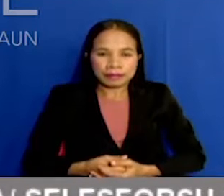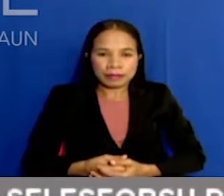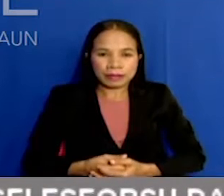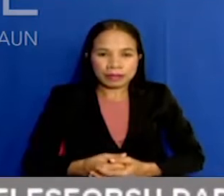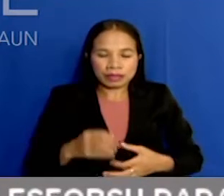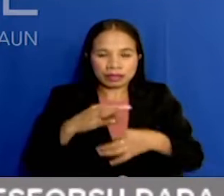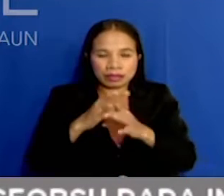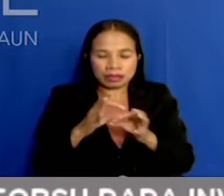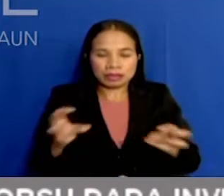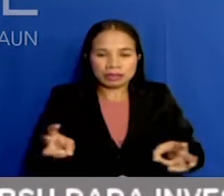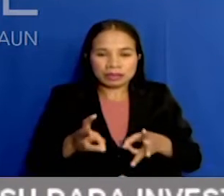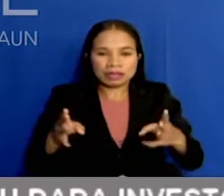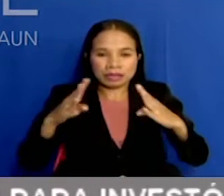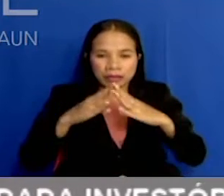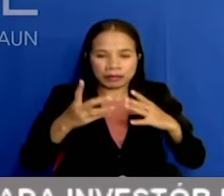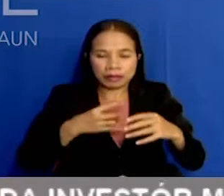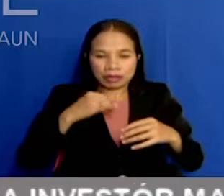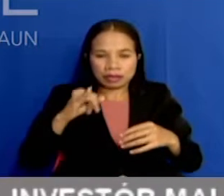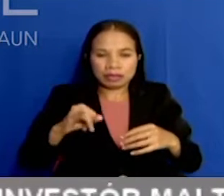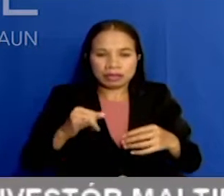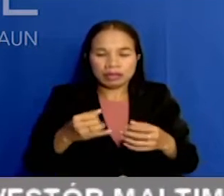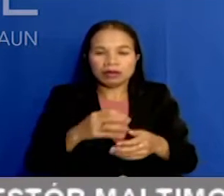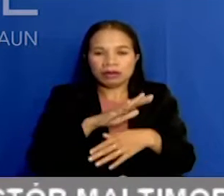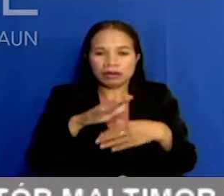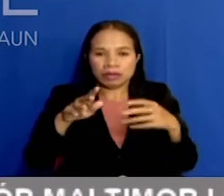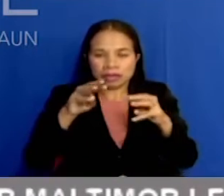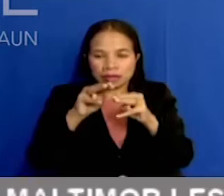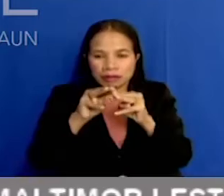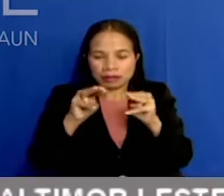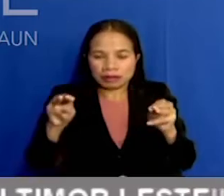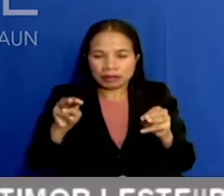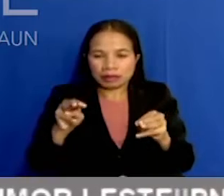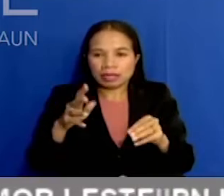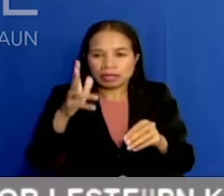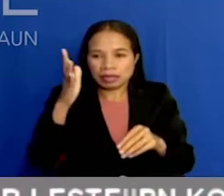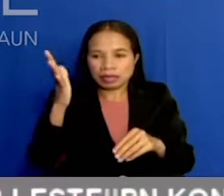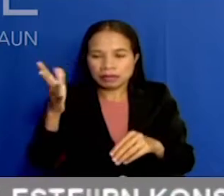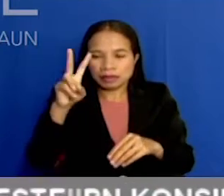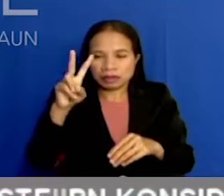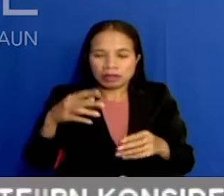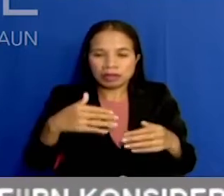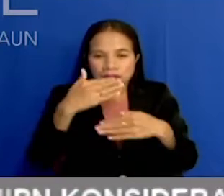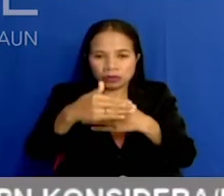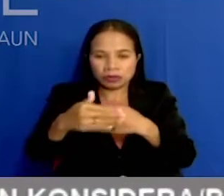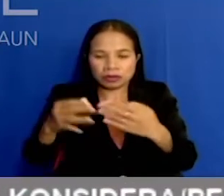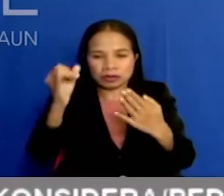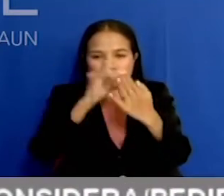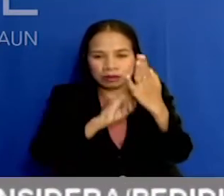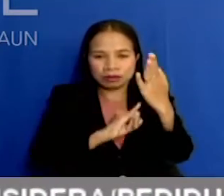Reabilitação estrada urbana e a capital dele, o total quilômetro 5.000 e a processo de desenho.